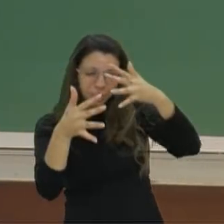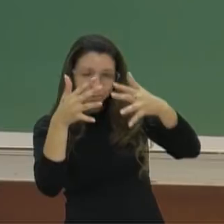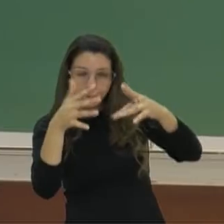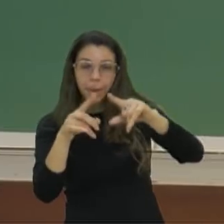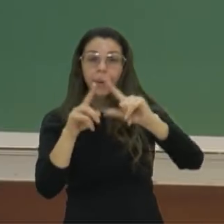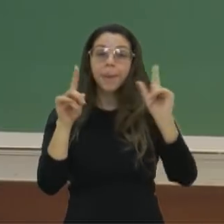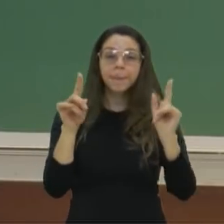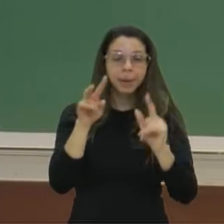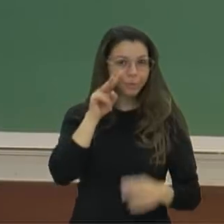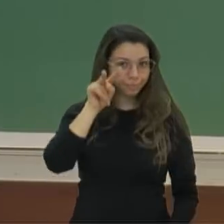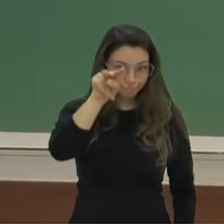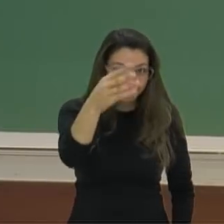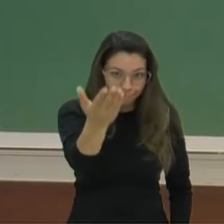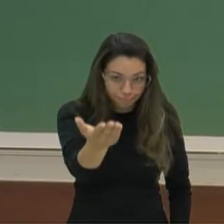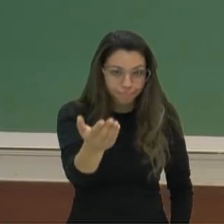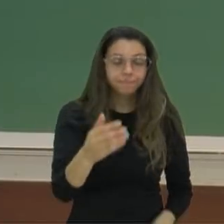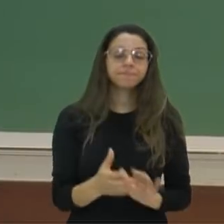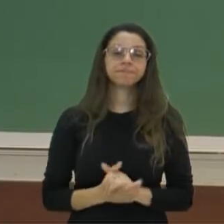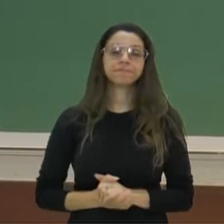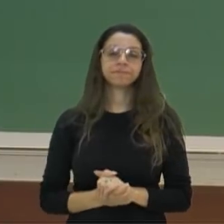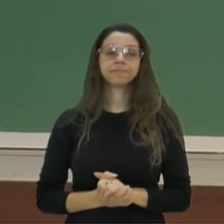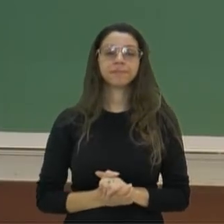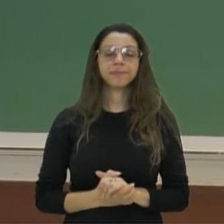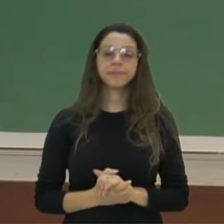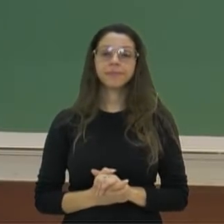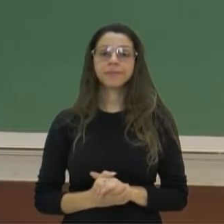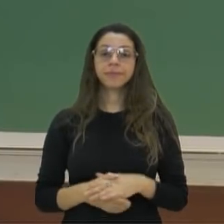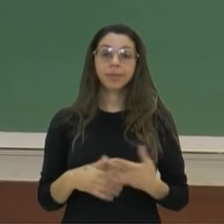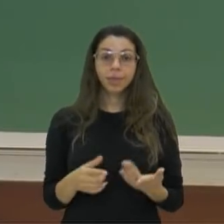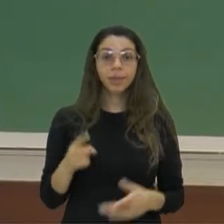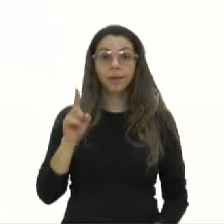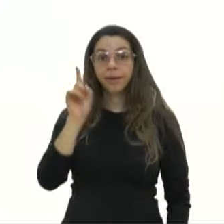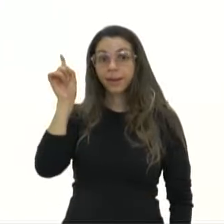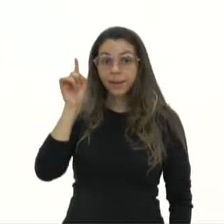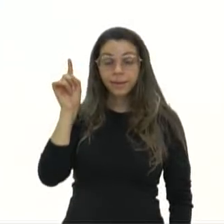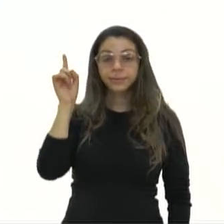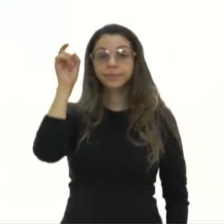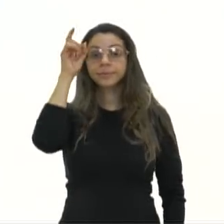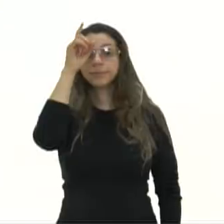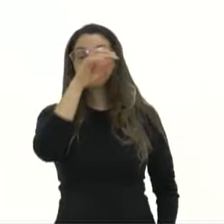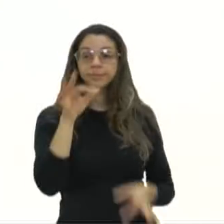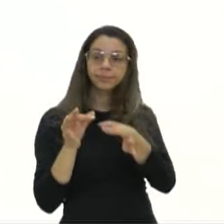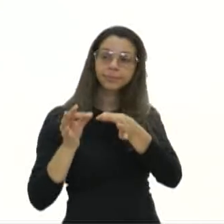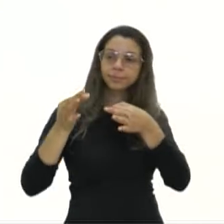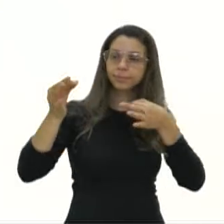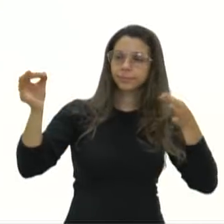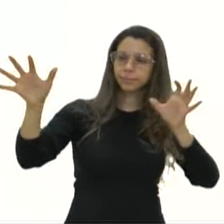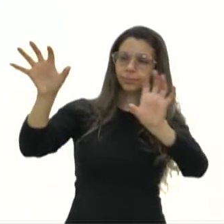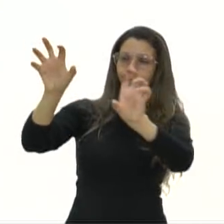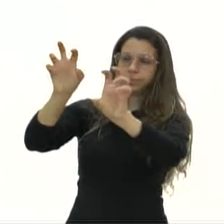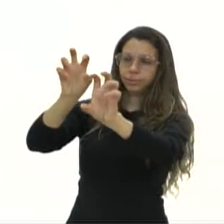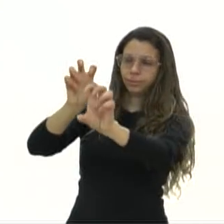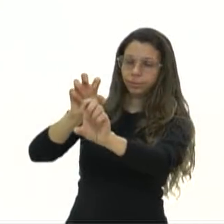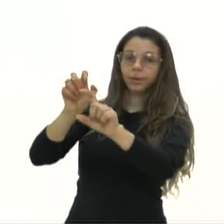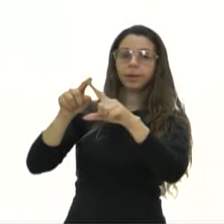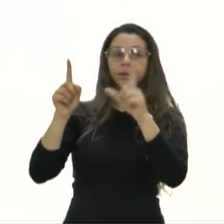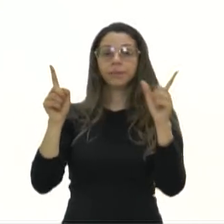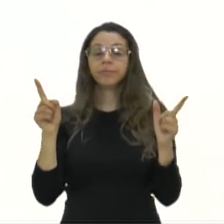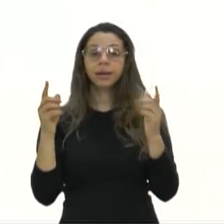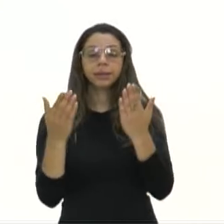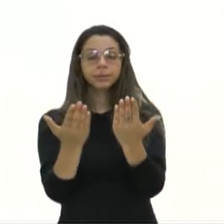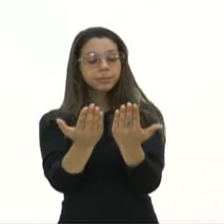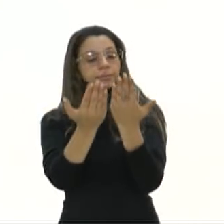mas eu estou de olho em vocês. Então, o míope tem dificuldade para enxergar o que está longe dos olhos, mas